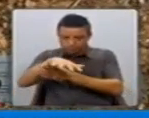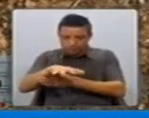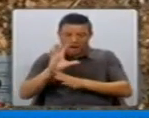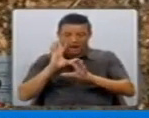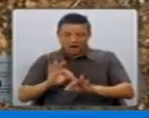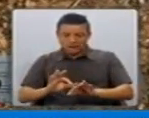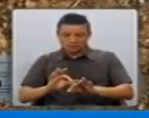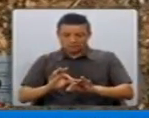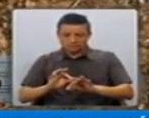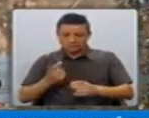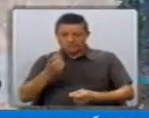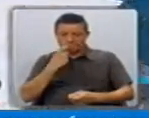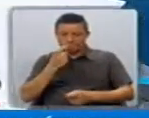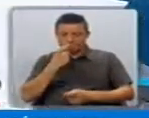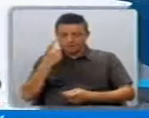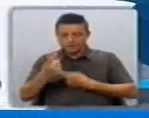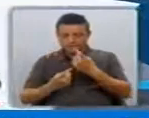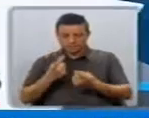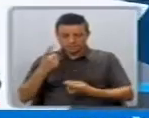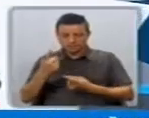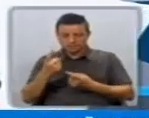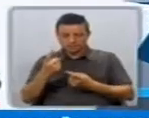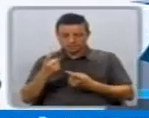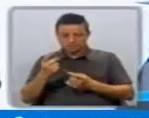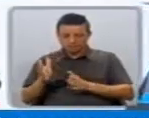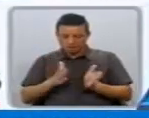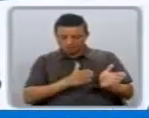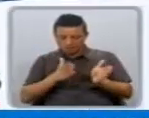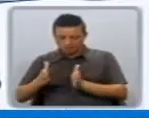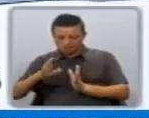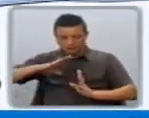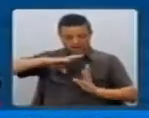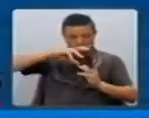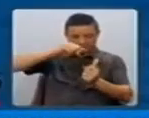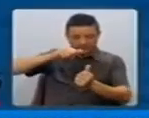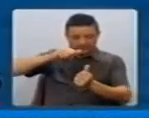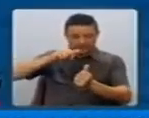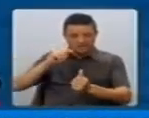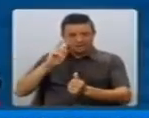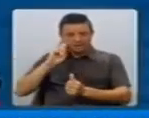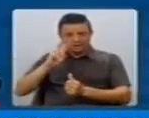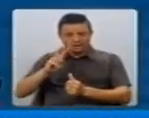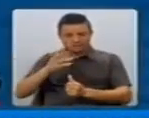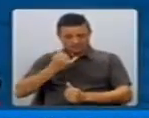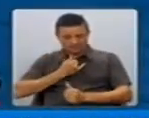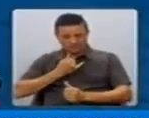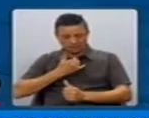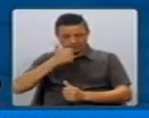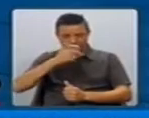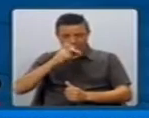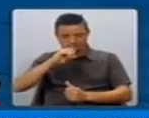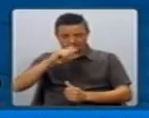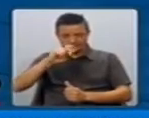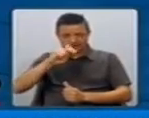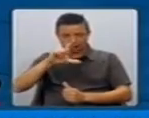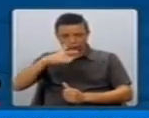algumas dessas pedras, dessas erupções vulcânicas, vieram parar à Terra. Portanto, nós conseguimos identificar precisamente esse basalto de Vesta. Só